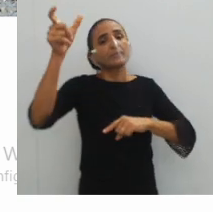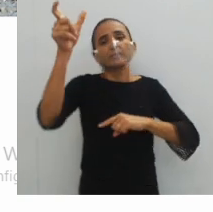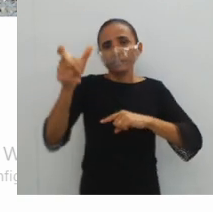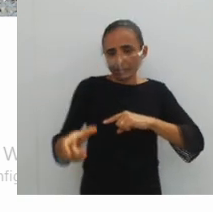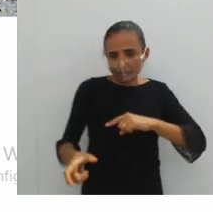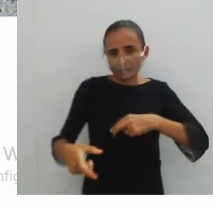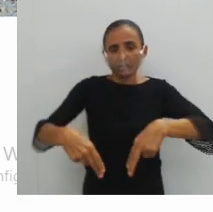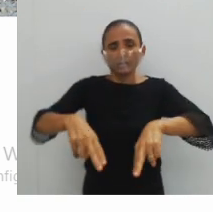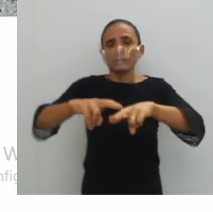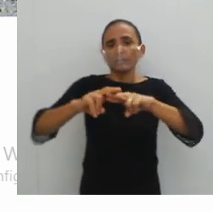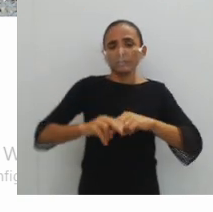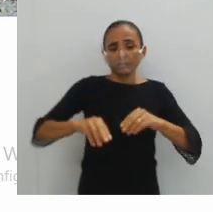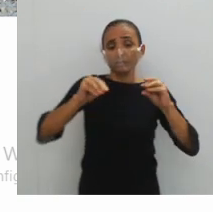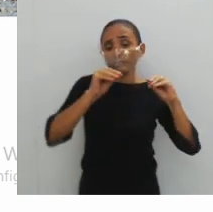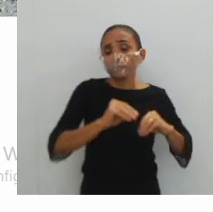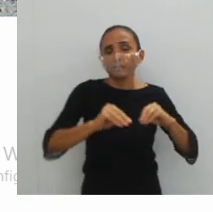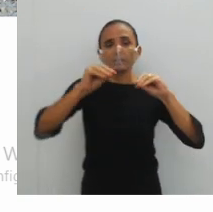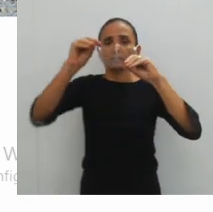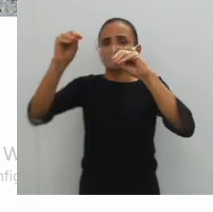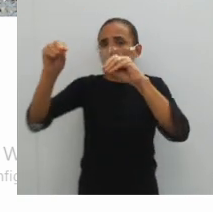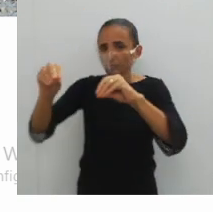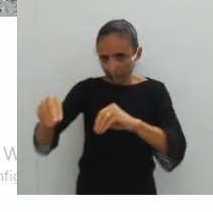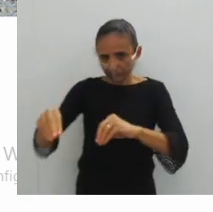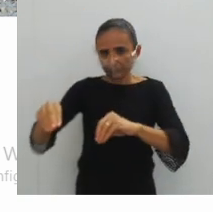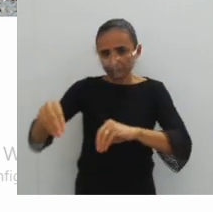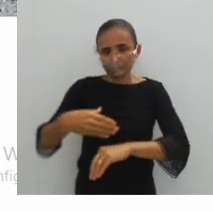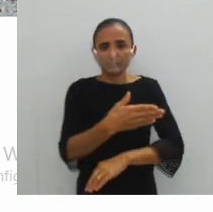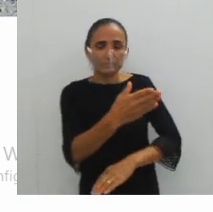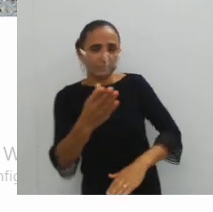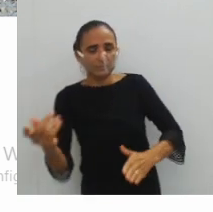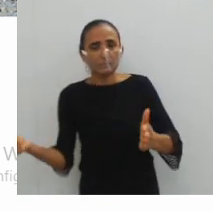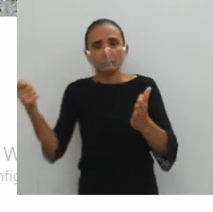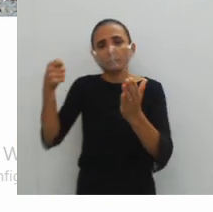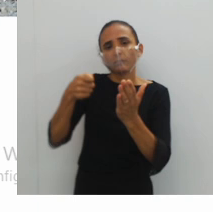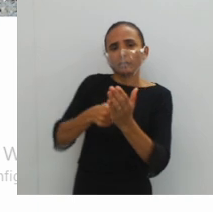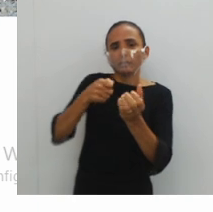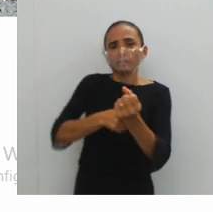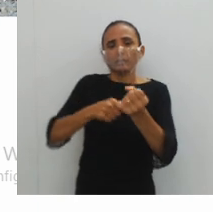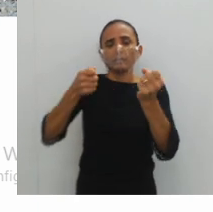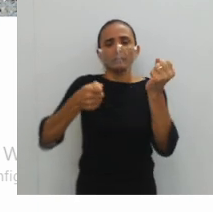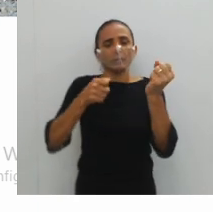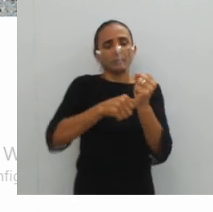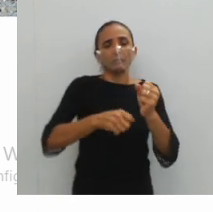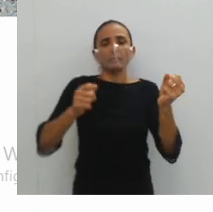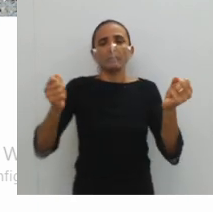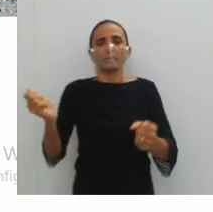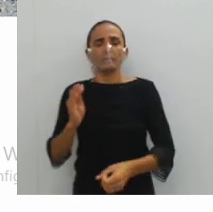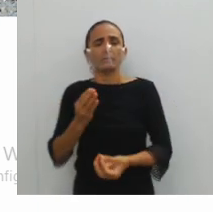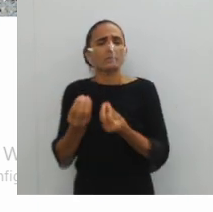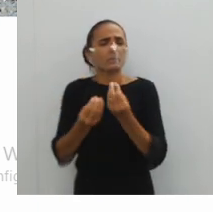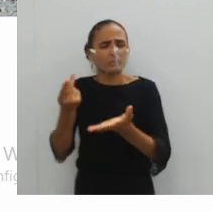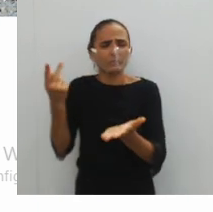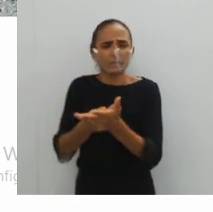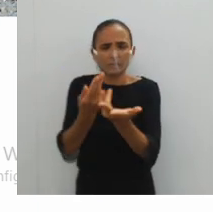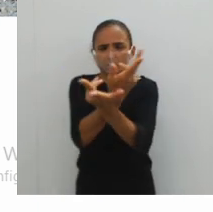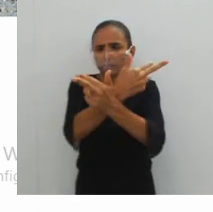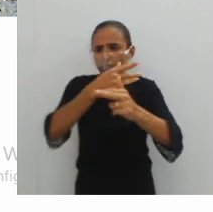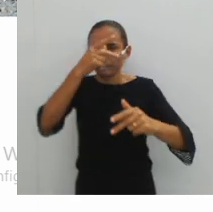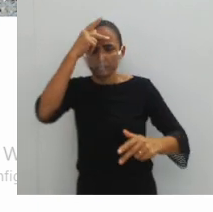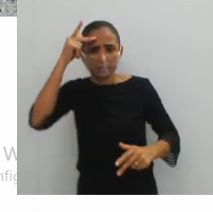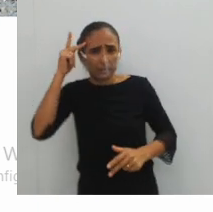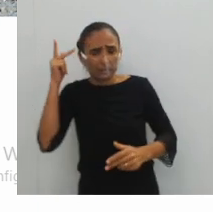motivo pode provocar migrações de pessoas. Então, as ditaduras militares de qualquer país provocou que muita gente que